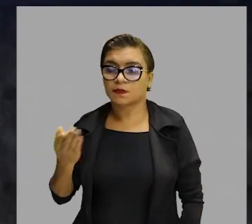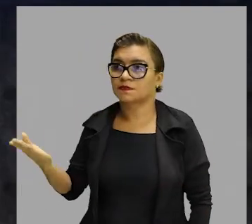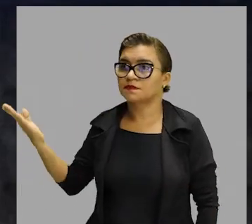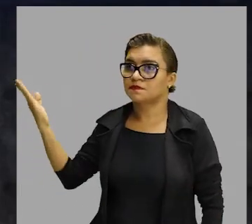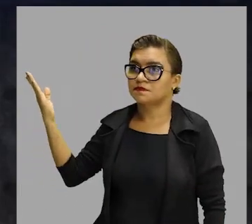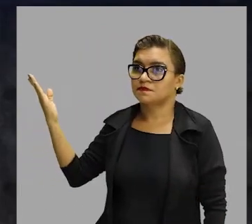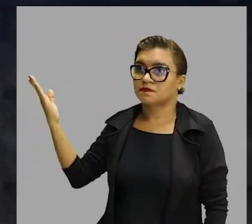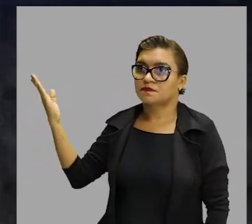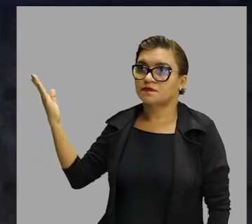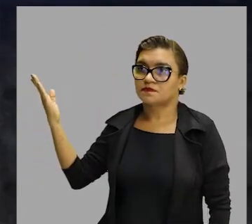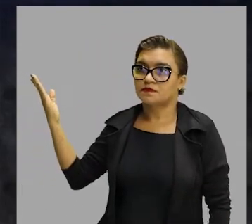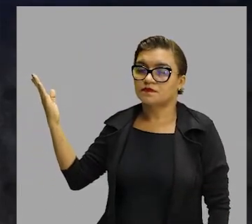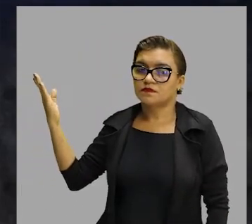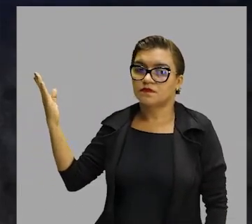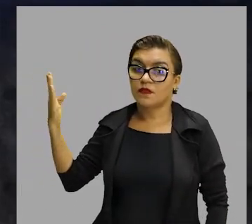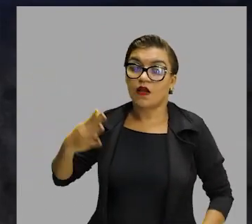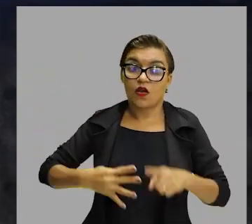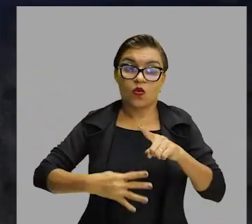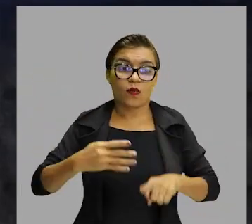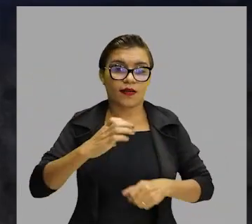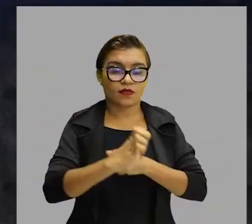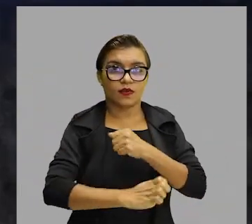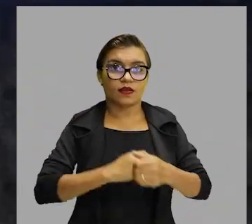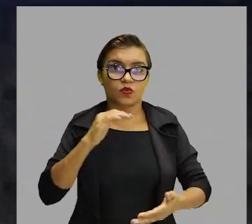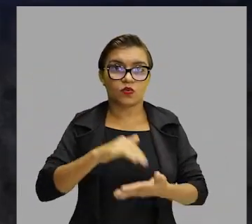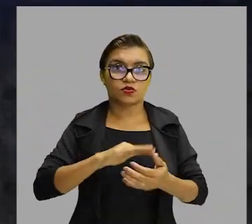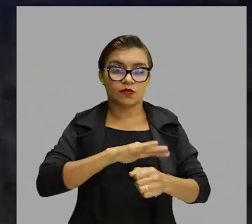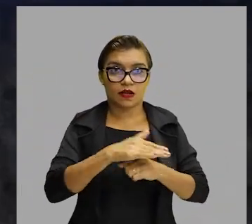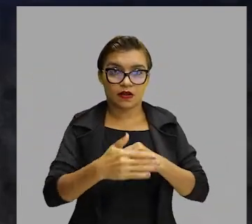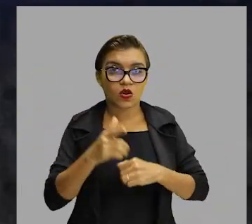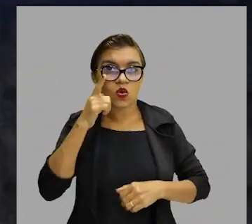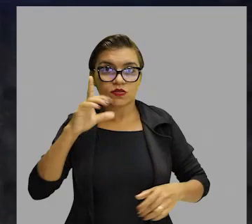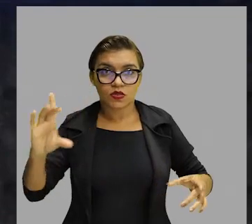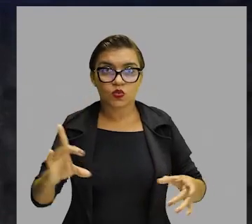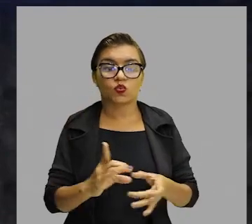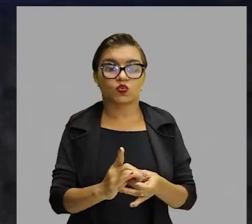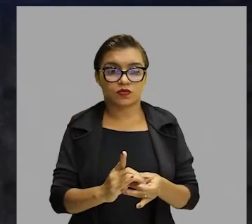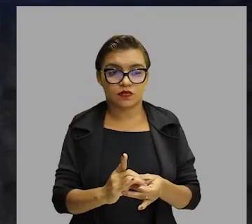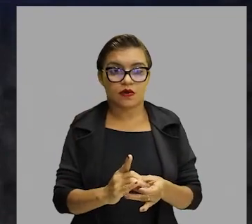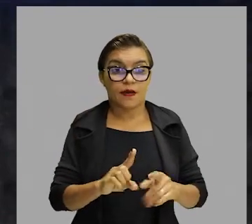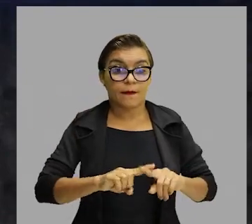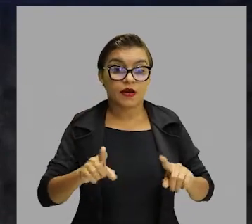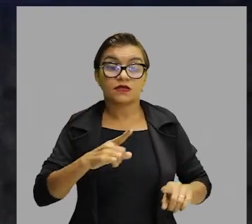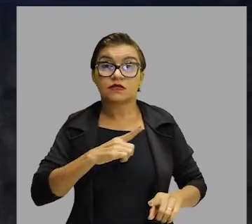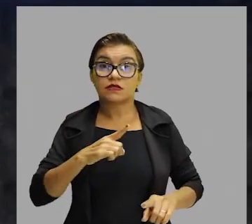4 elétrons na última camada, conseguem se unir, mas eu coloco ali entre eles